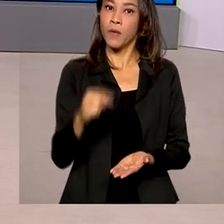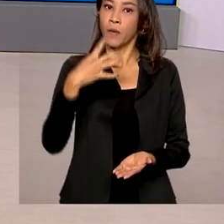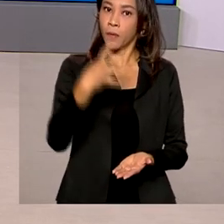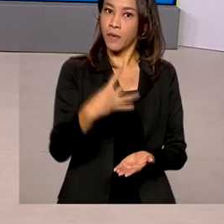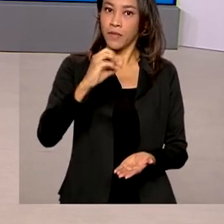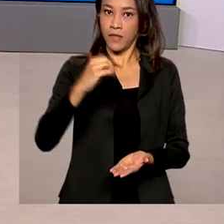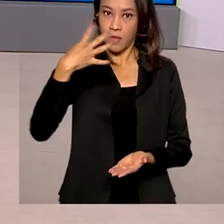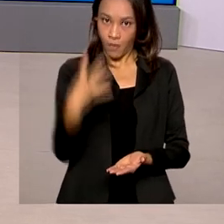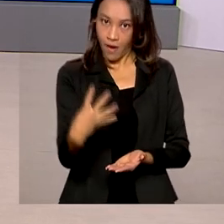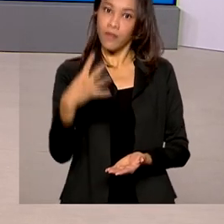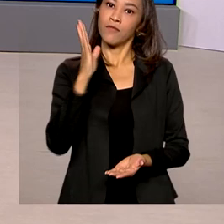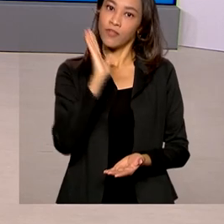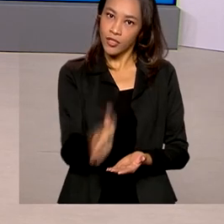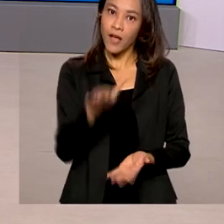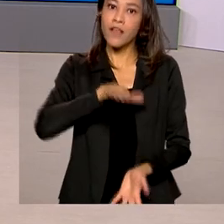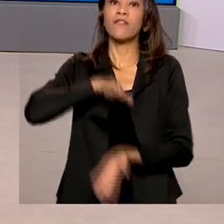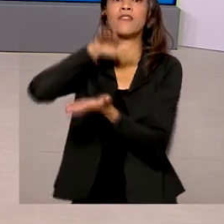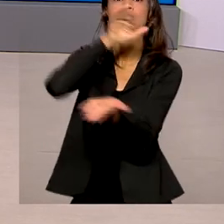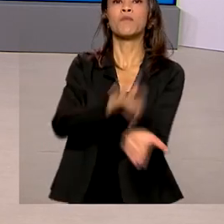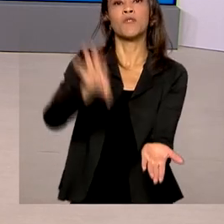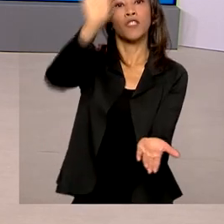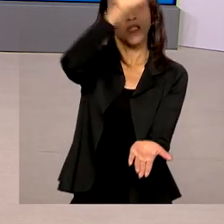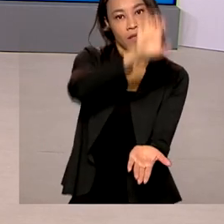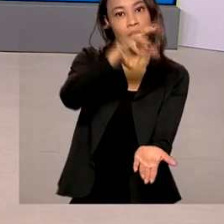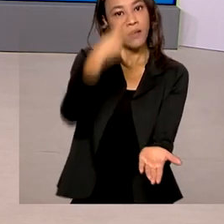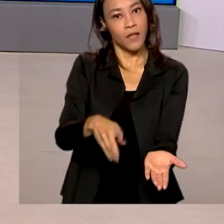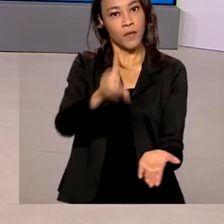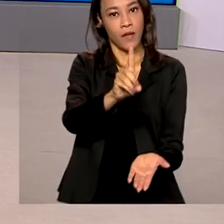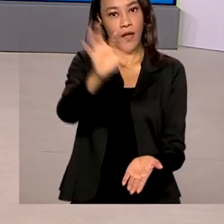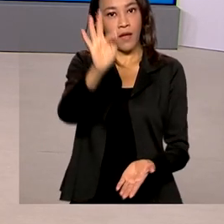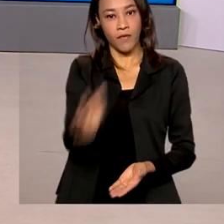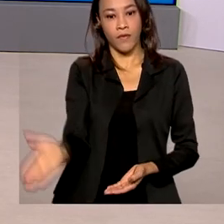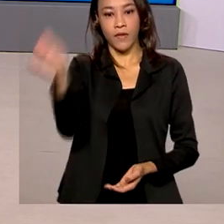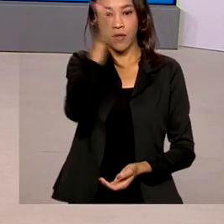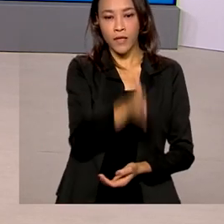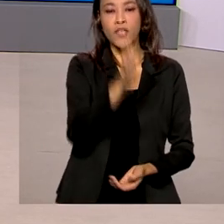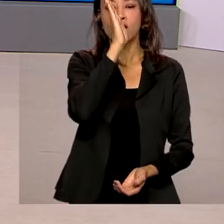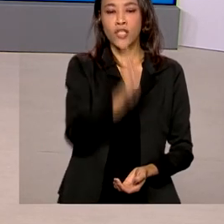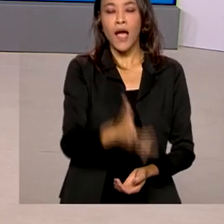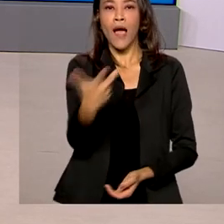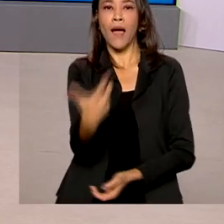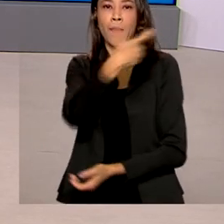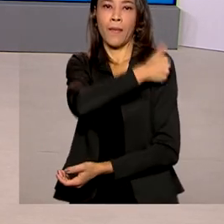164.478.404 doses de vacinas aos estados e Distrito Federal. Foram aplicadas